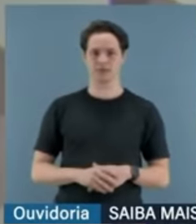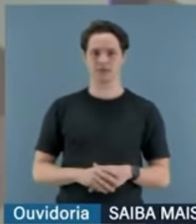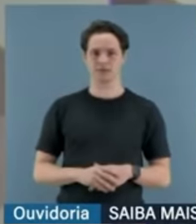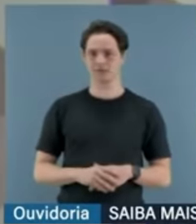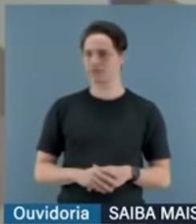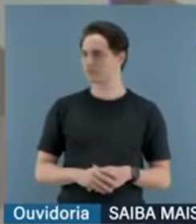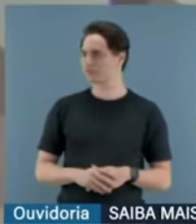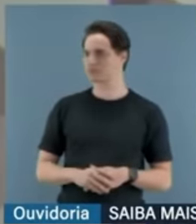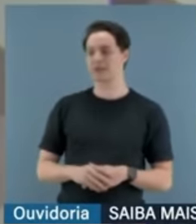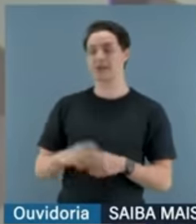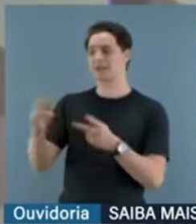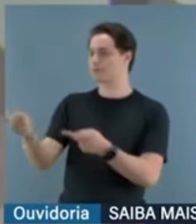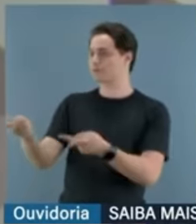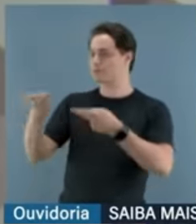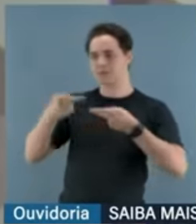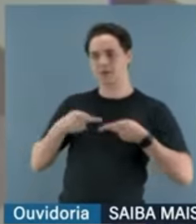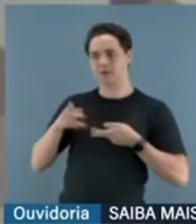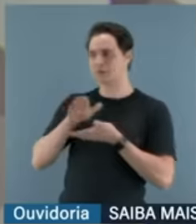Não foi me visitar.